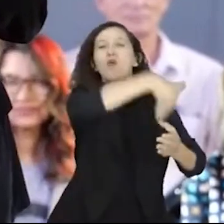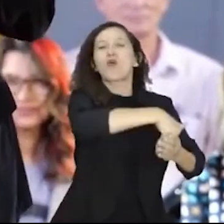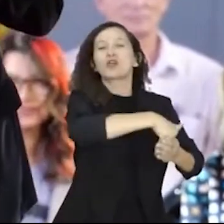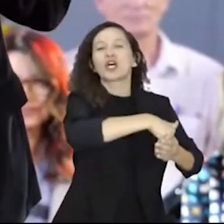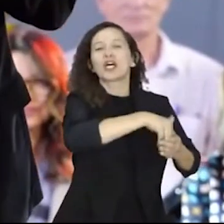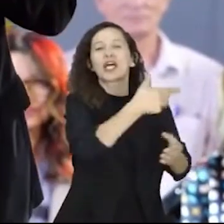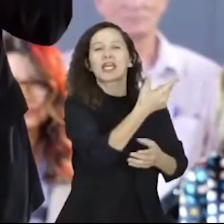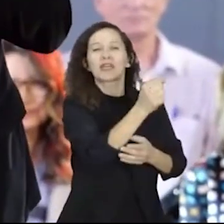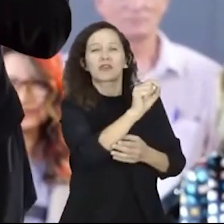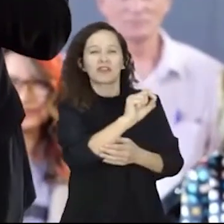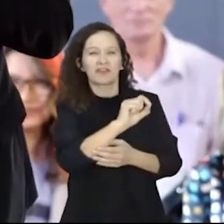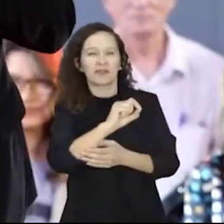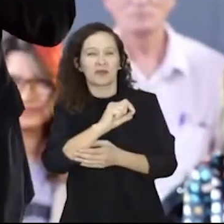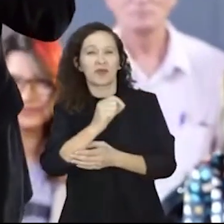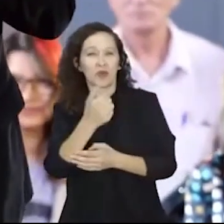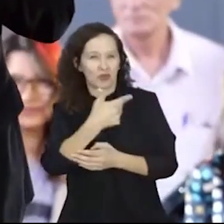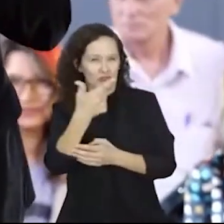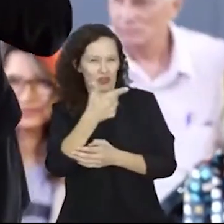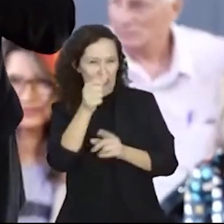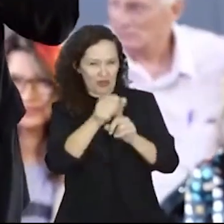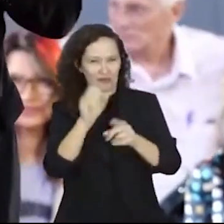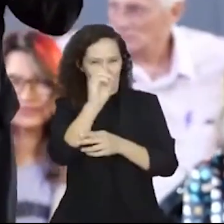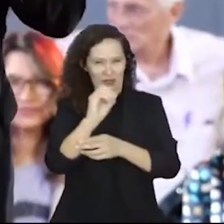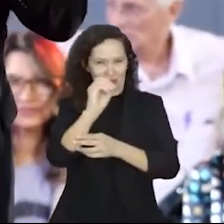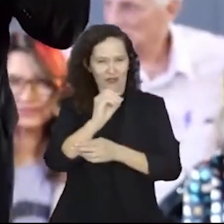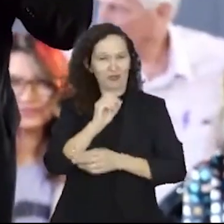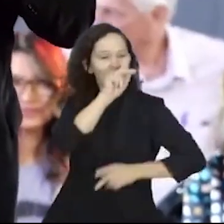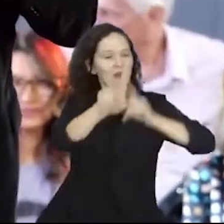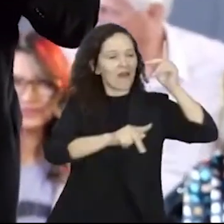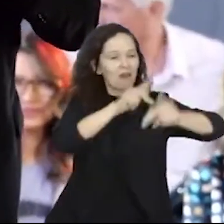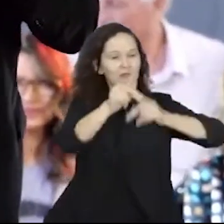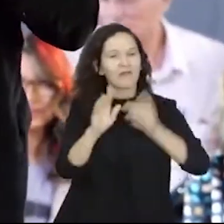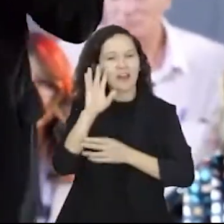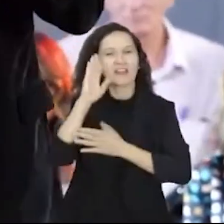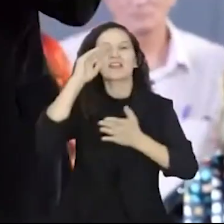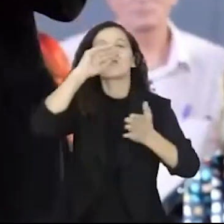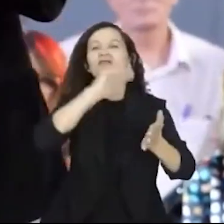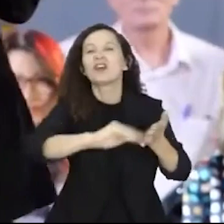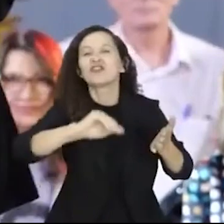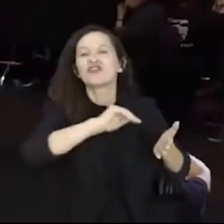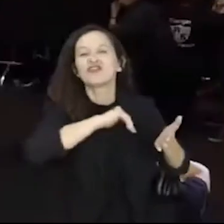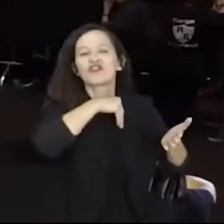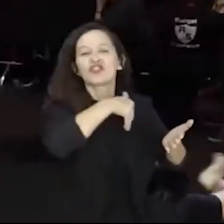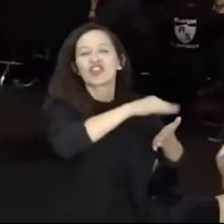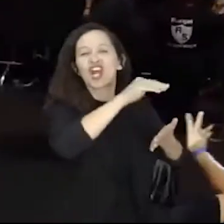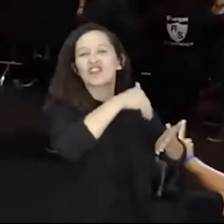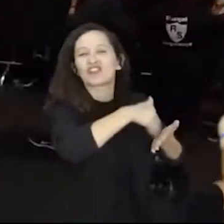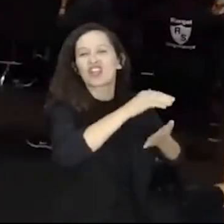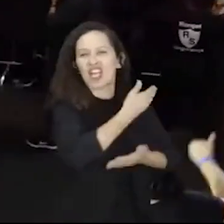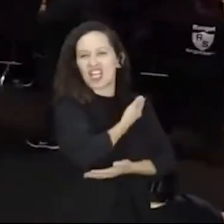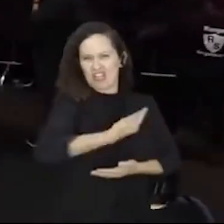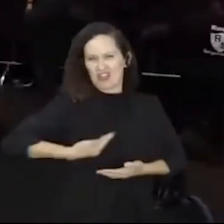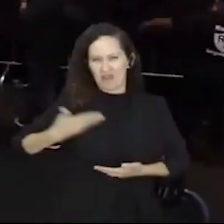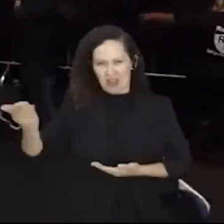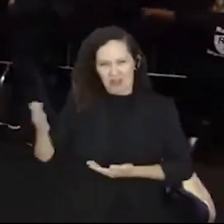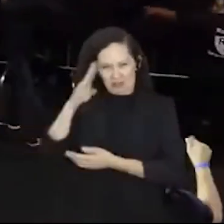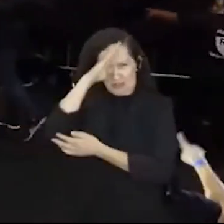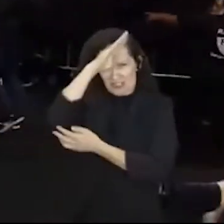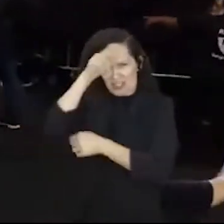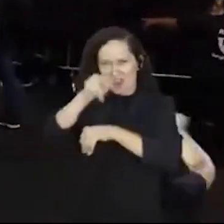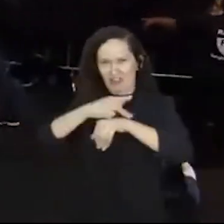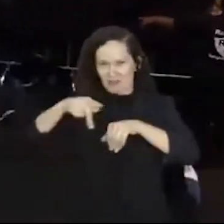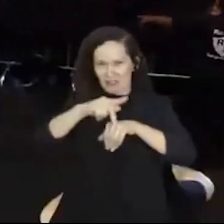em 2 de outubro, e é o povo que vai tirar essa coisa da presidência da República para que a gente possa